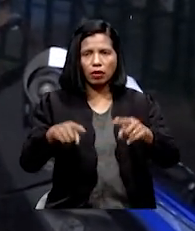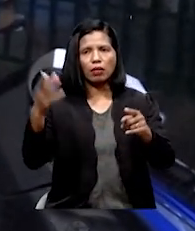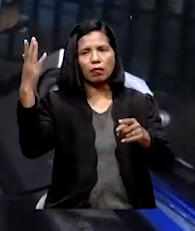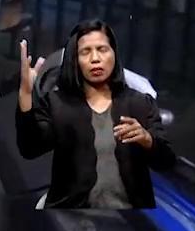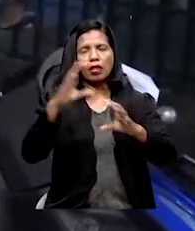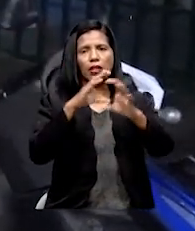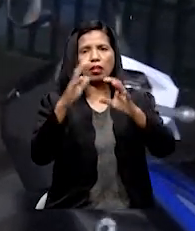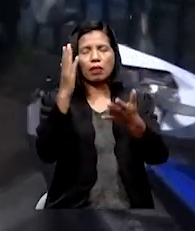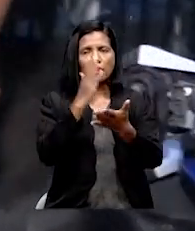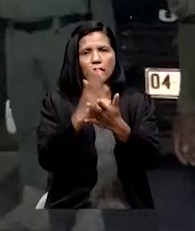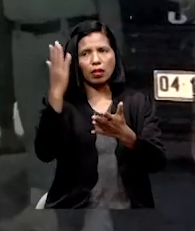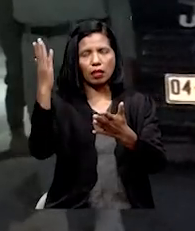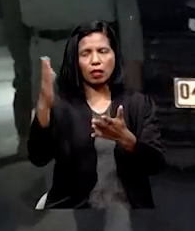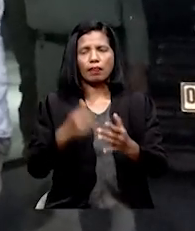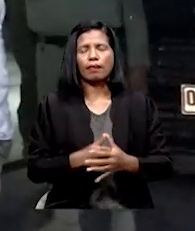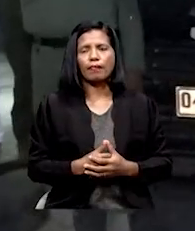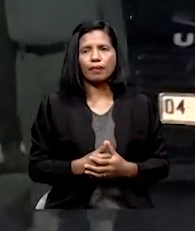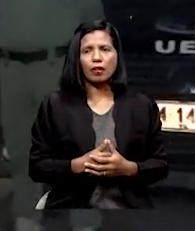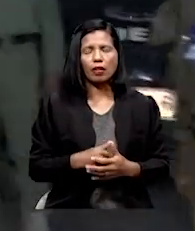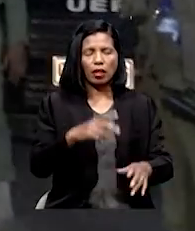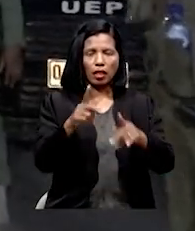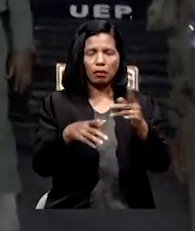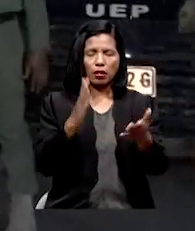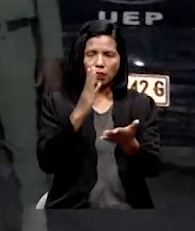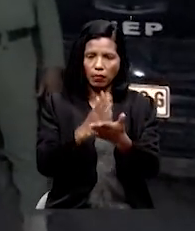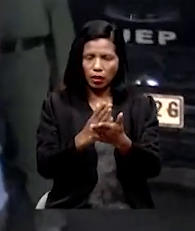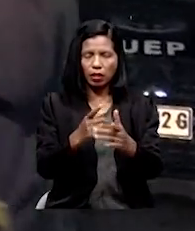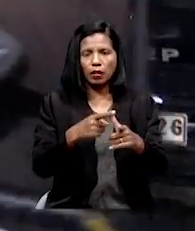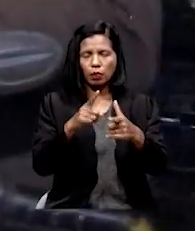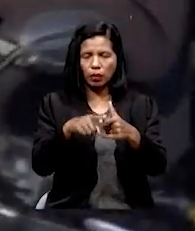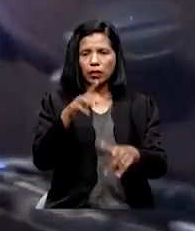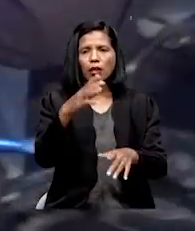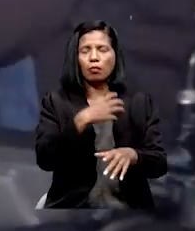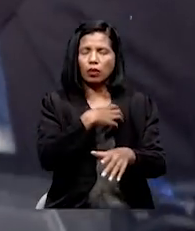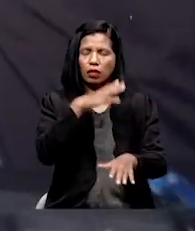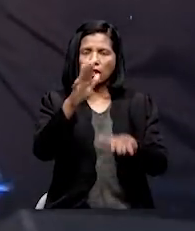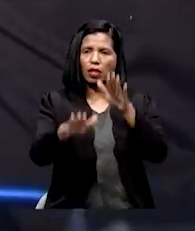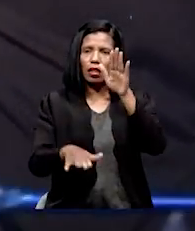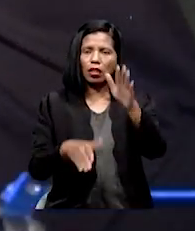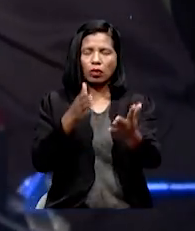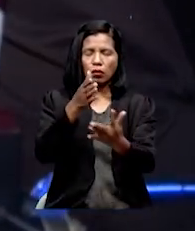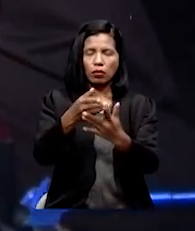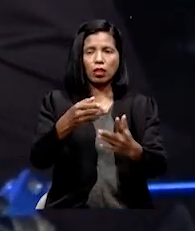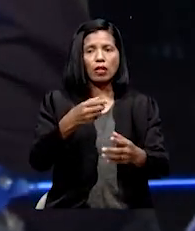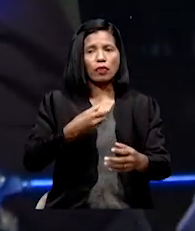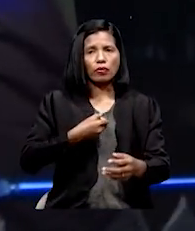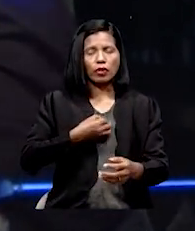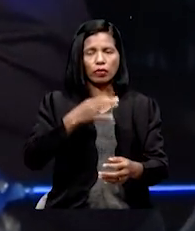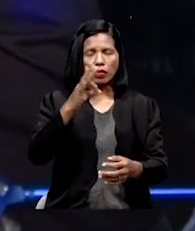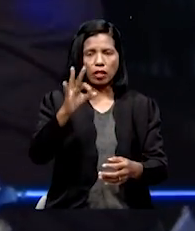henaba, e hatun ita nia efektivo sira depois ta hala patrulhamento tama tunu si area Fatuhada ninian ne tumba sai